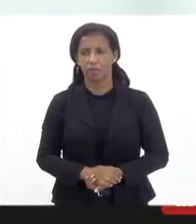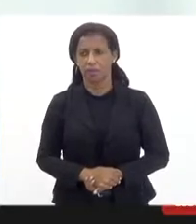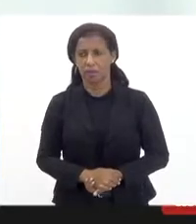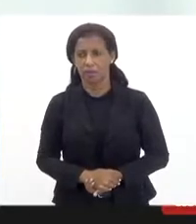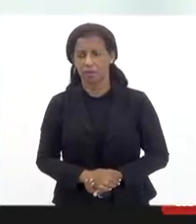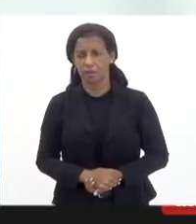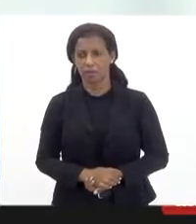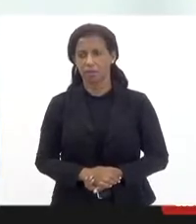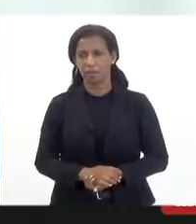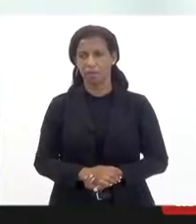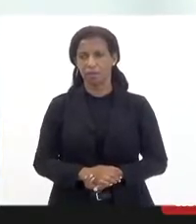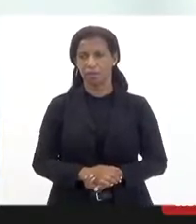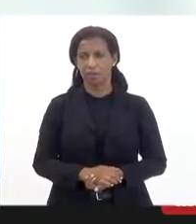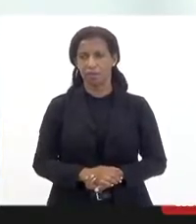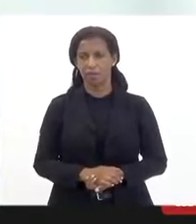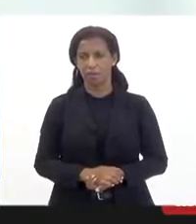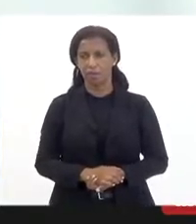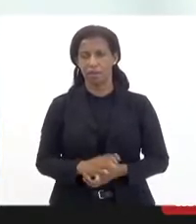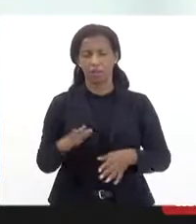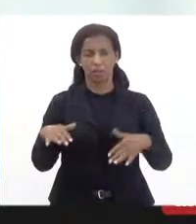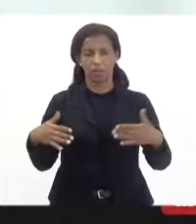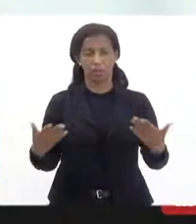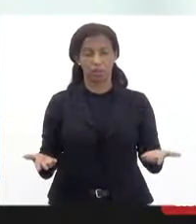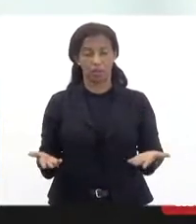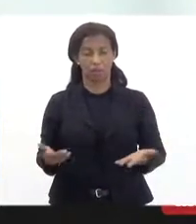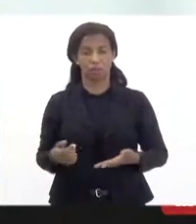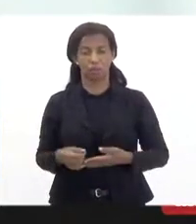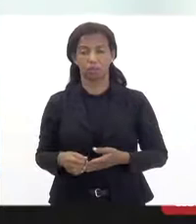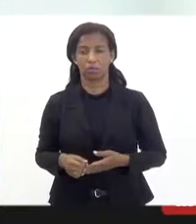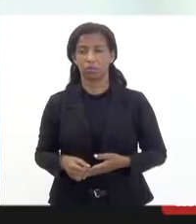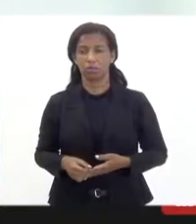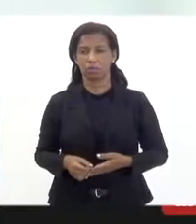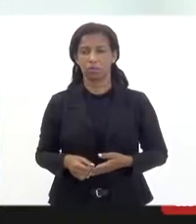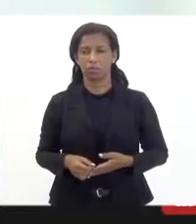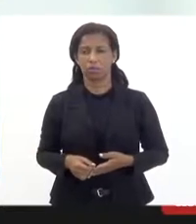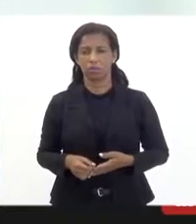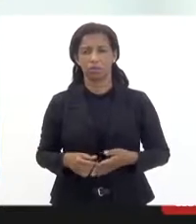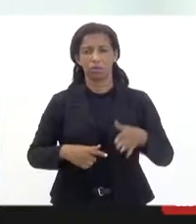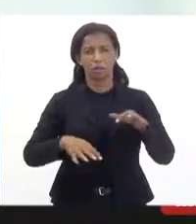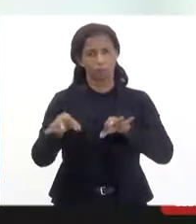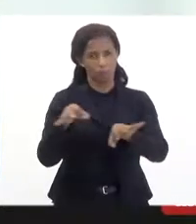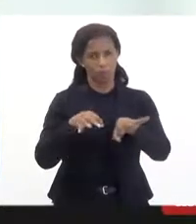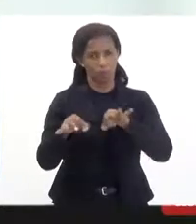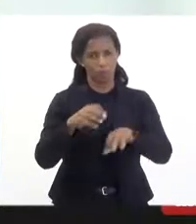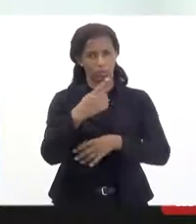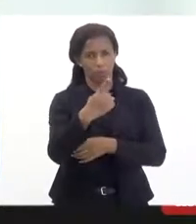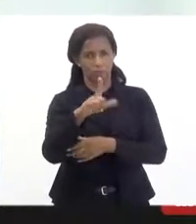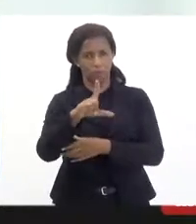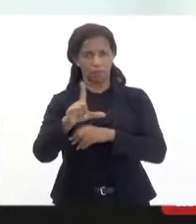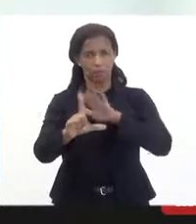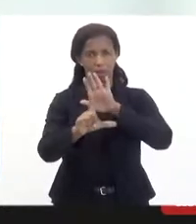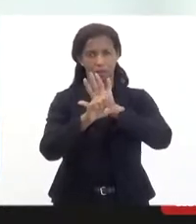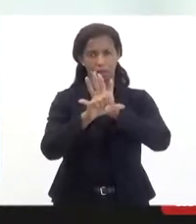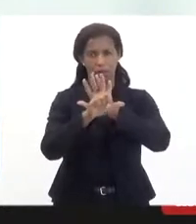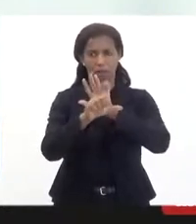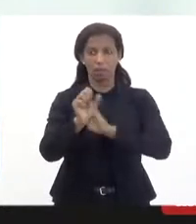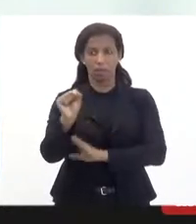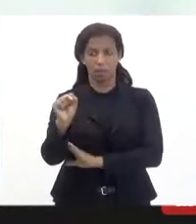do projeto de lei. ser